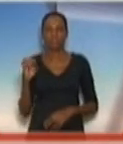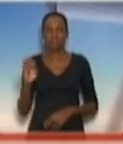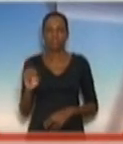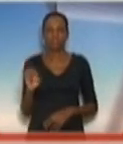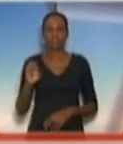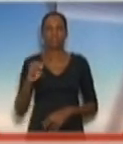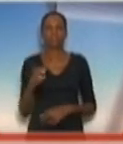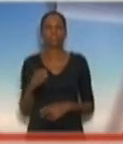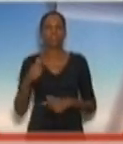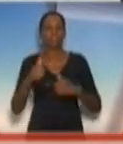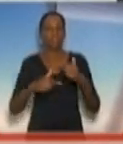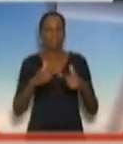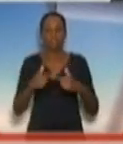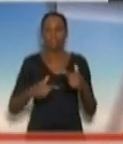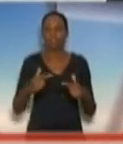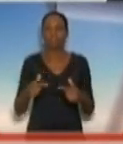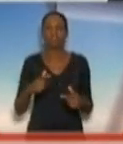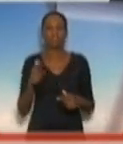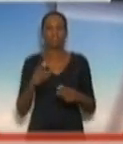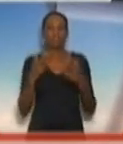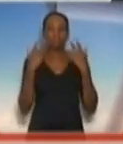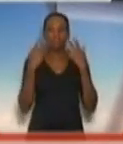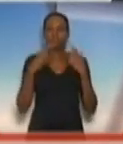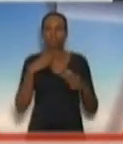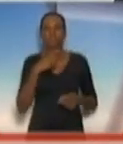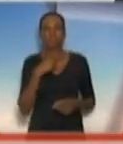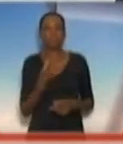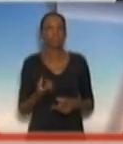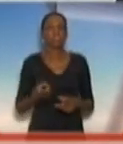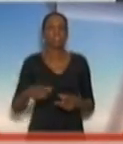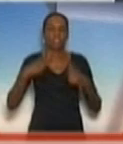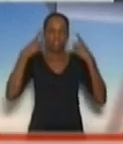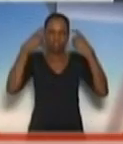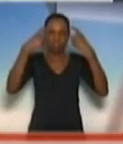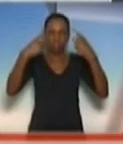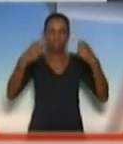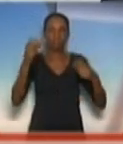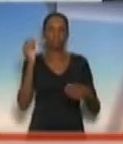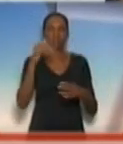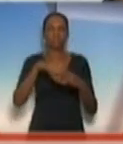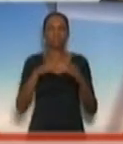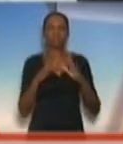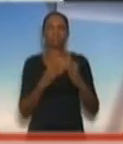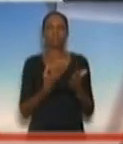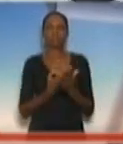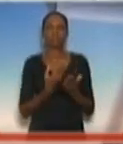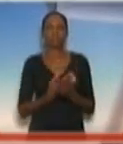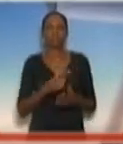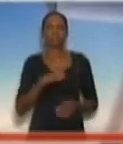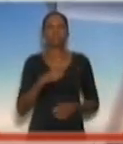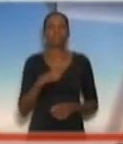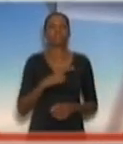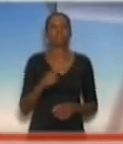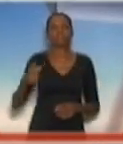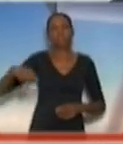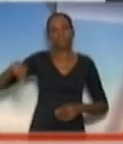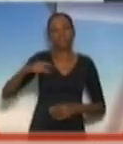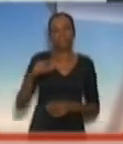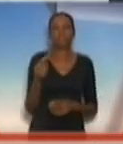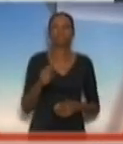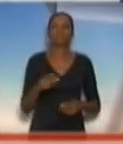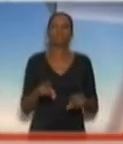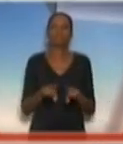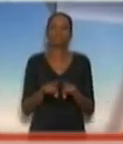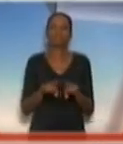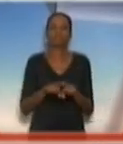são vítimas também da violência nas escolas. Eles também recebem